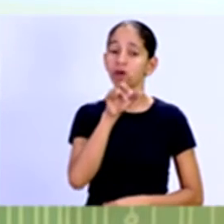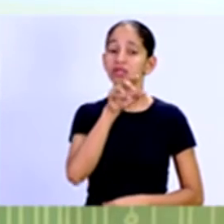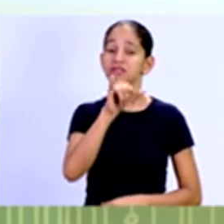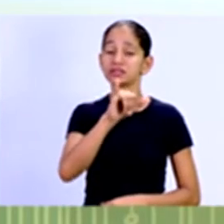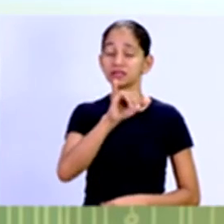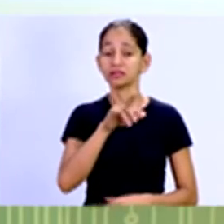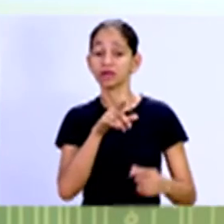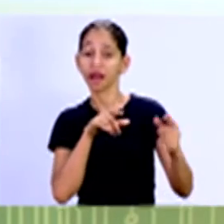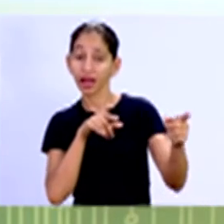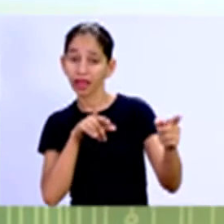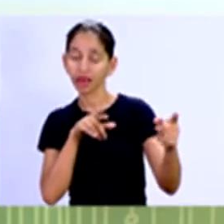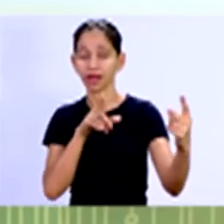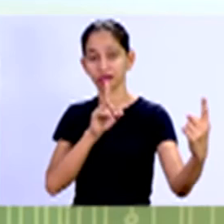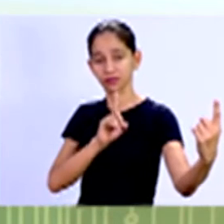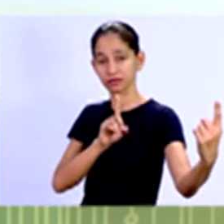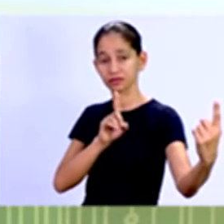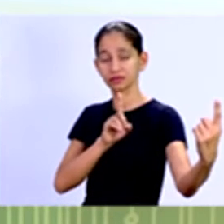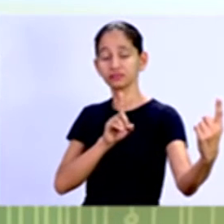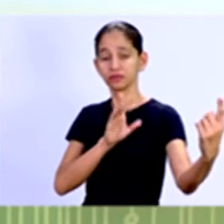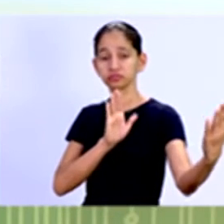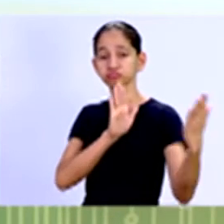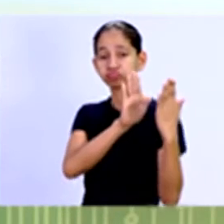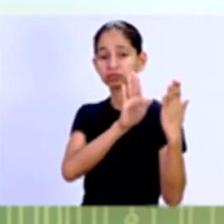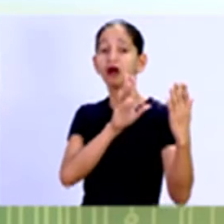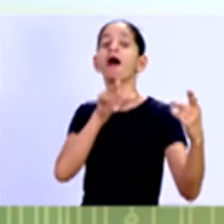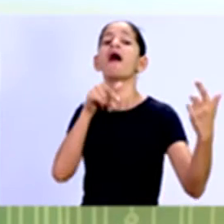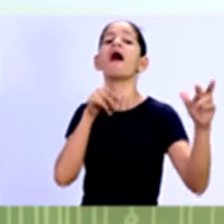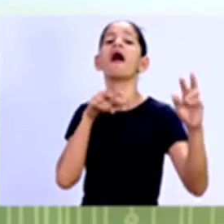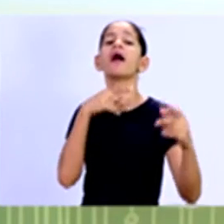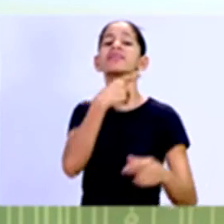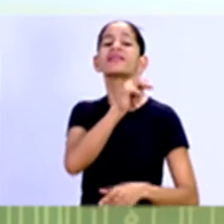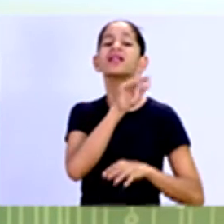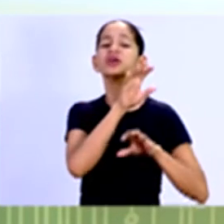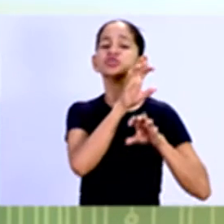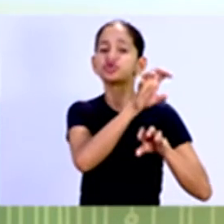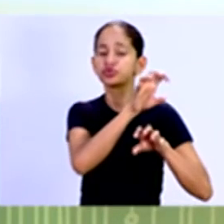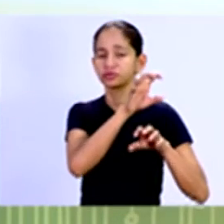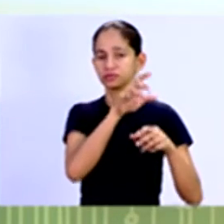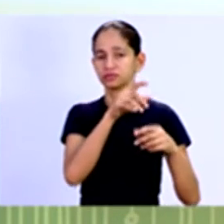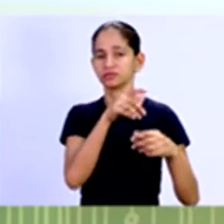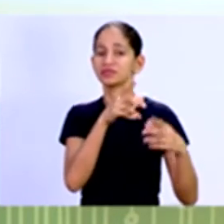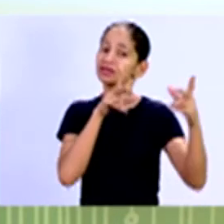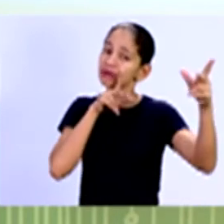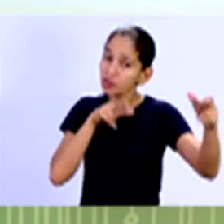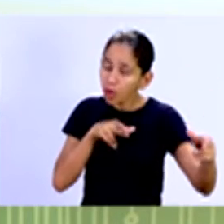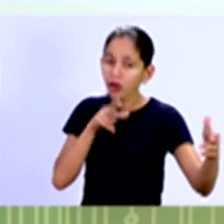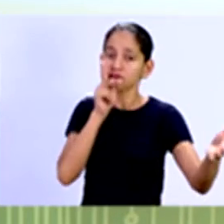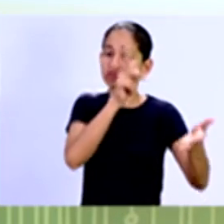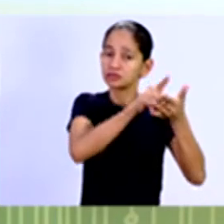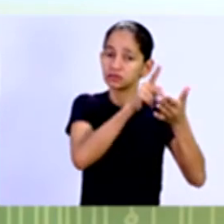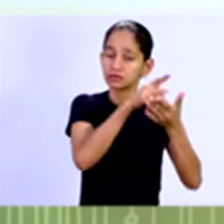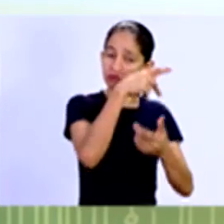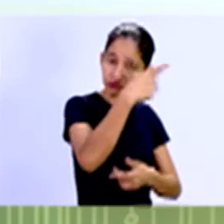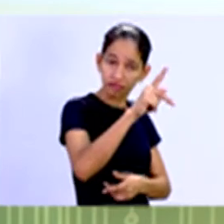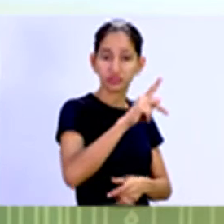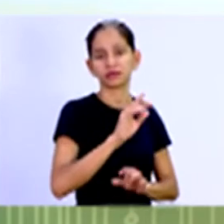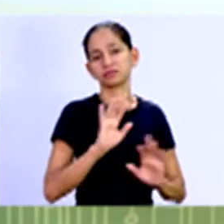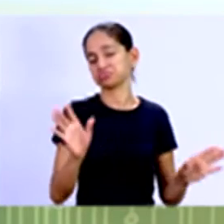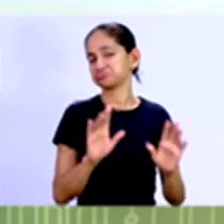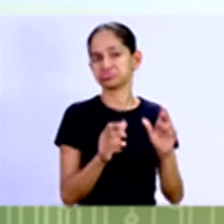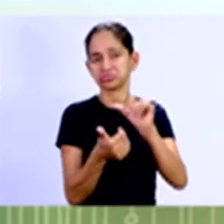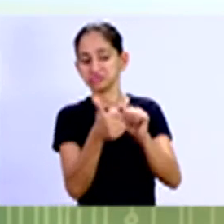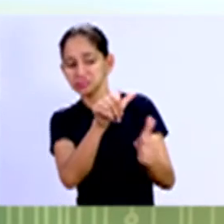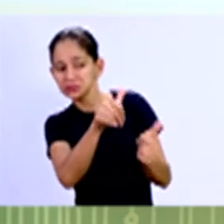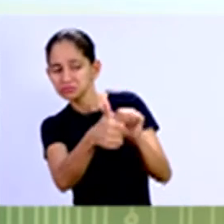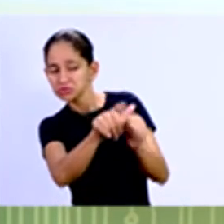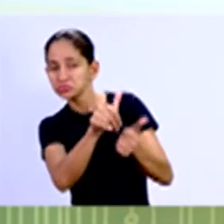fosse essa pessoa mesmo, né? Sendo quem ela é. Então, pensar no outro é pensar nele a partir dele mesmo, que é o que a gente chama